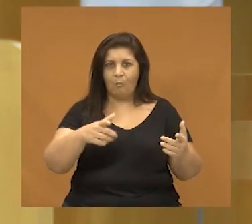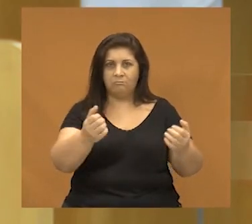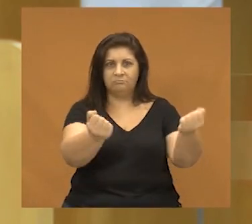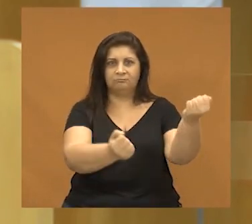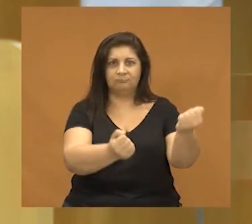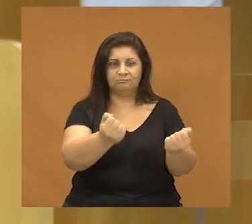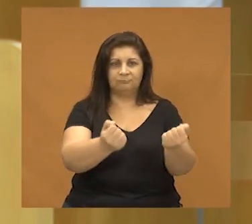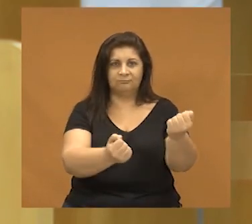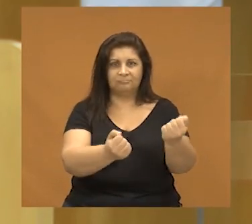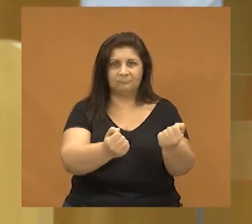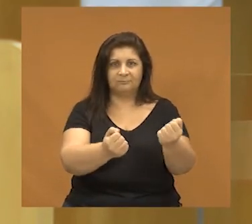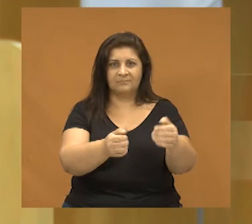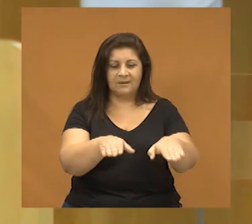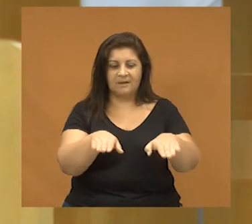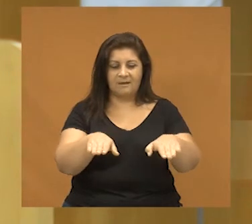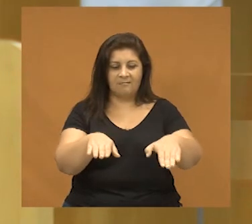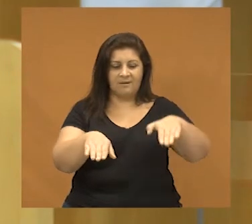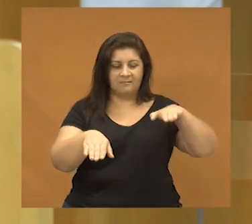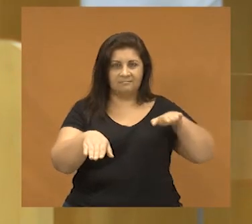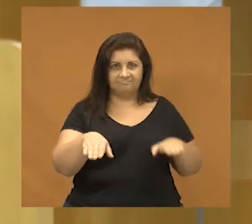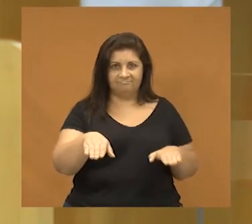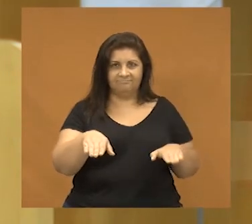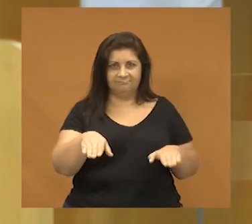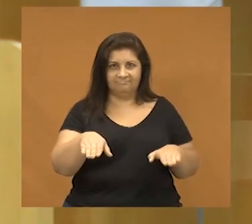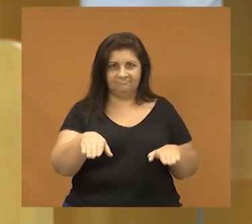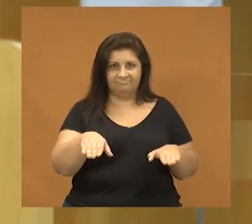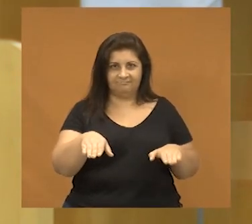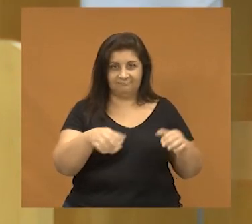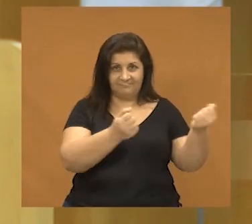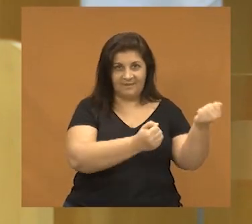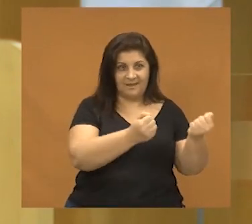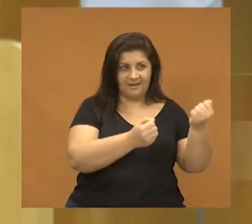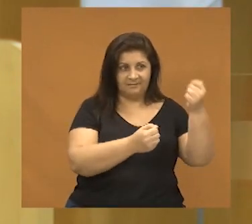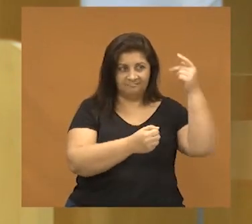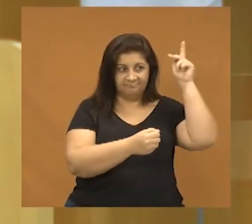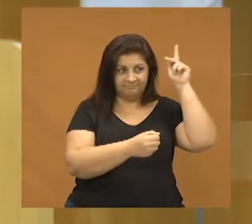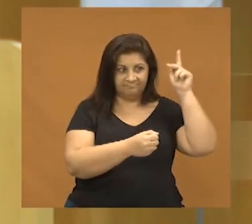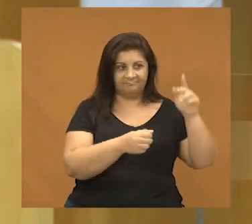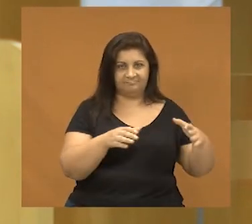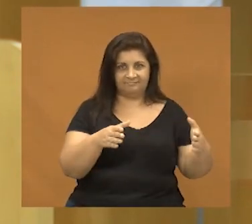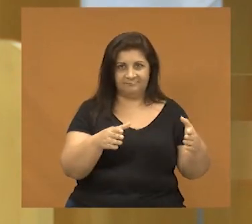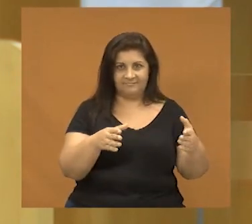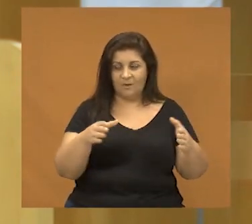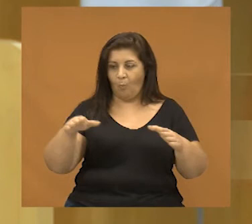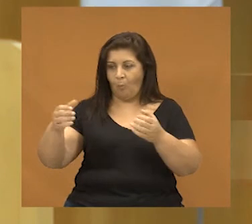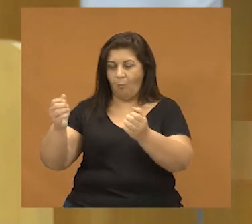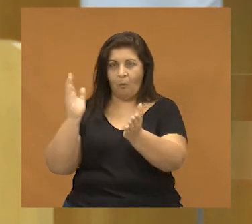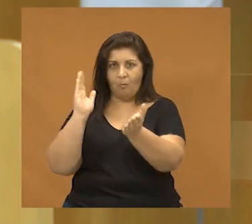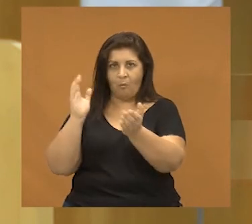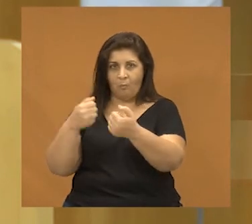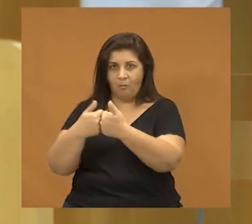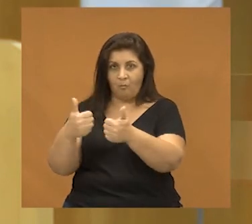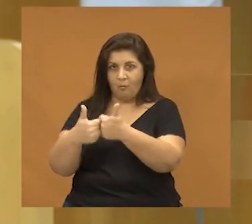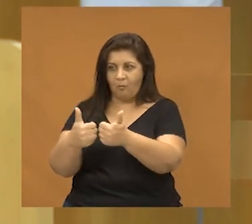estava logo atrás do meu carro. Não tinha como o ônibus dar ré, é um carro grande. Eu e o outro